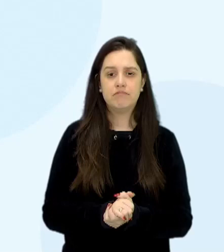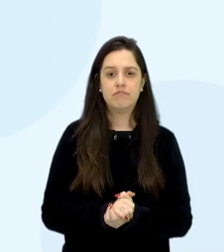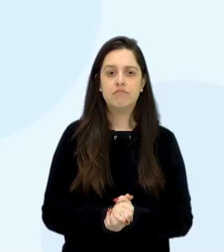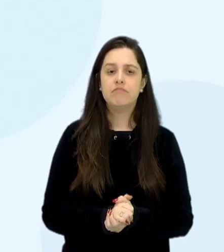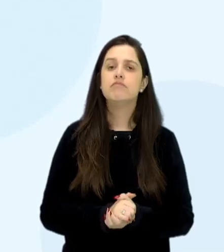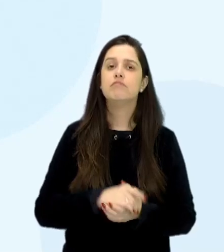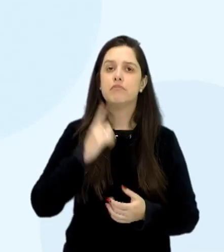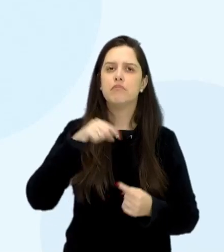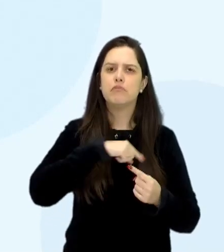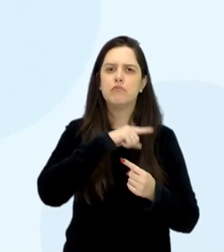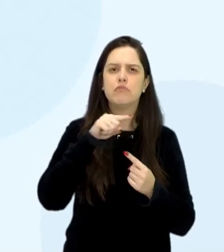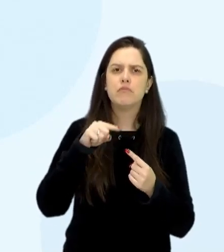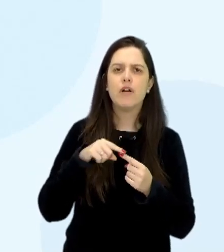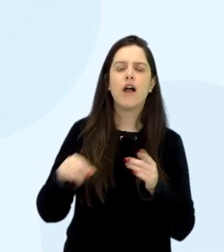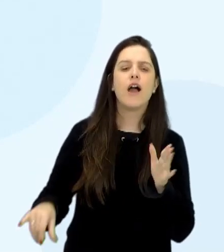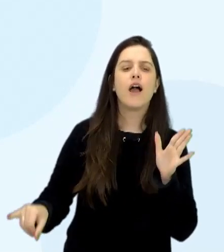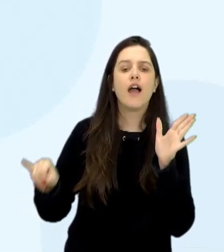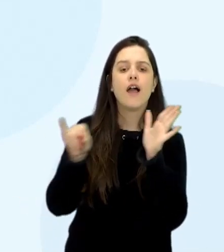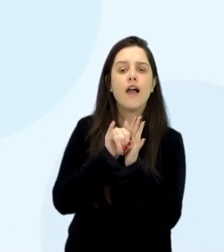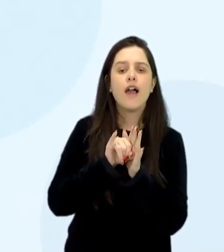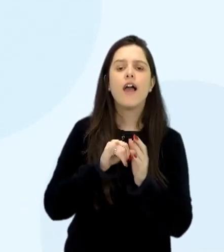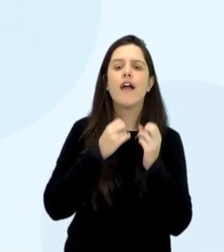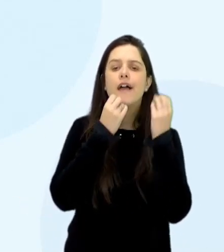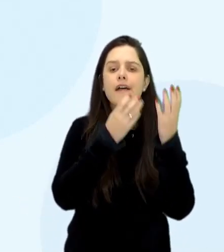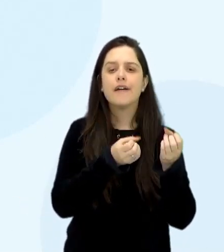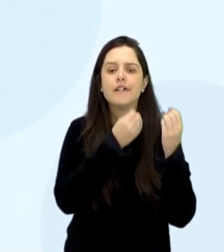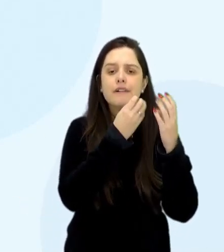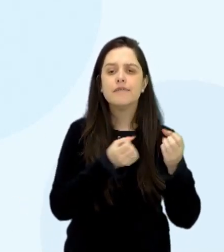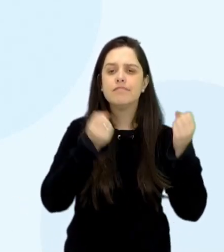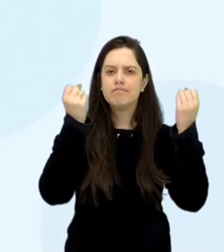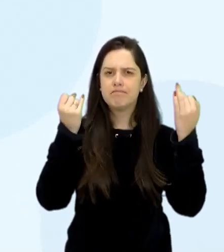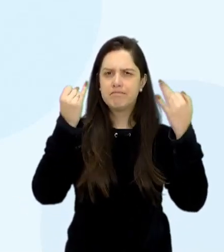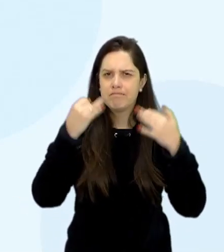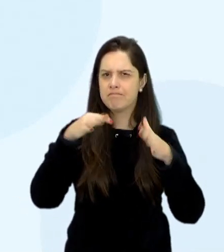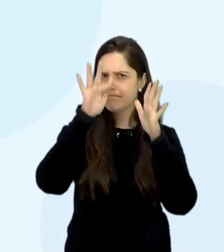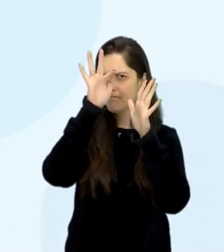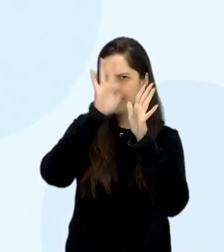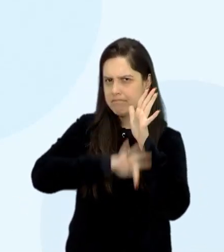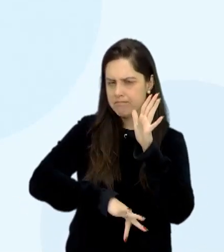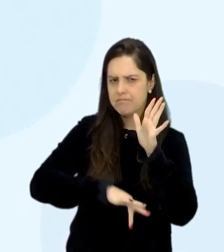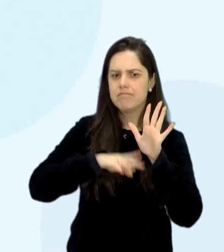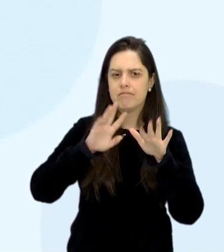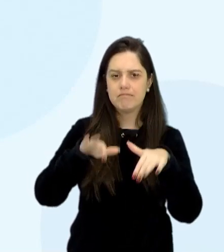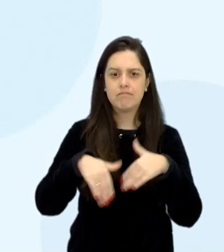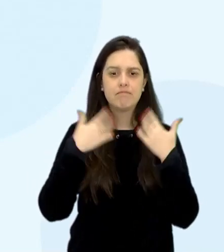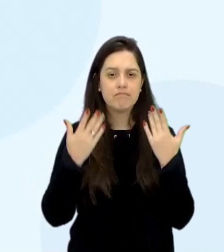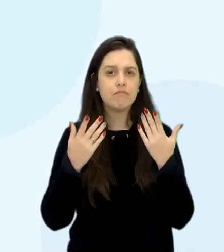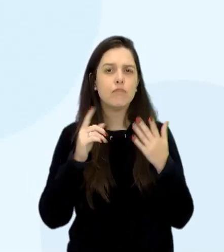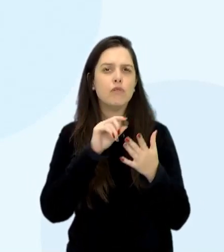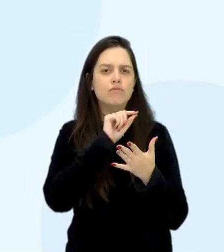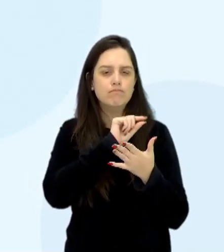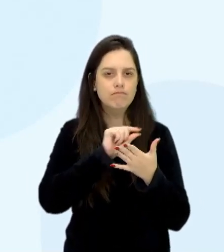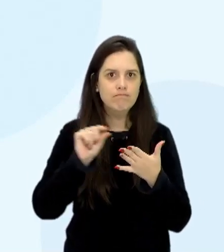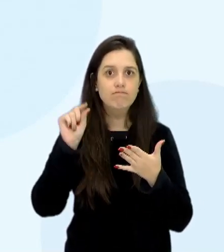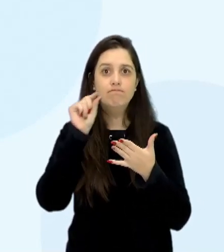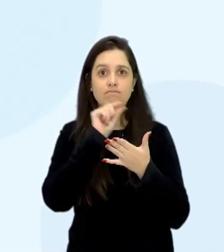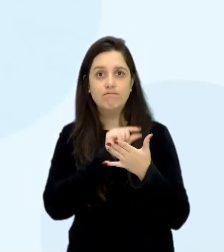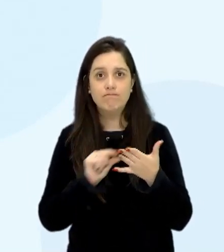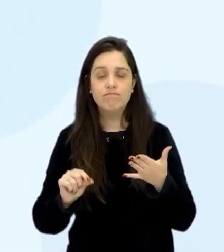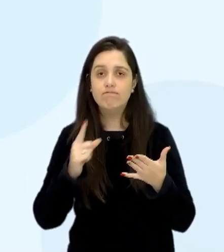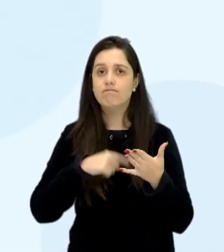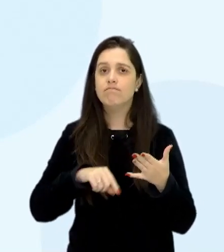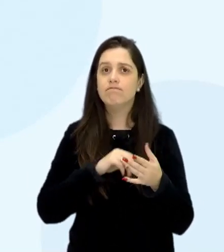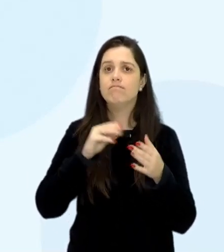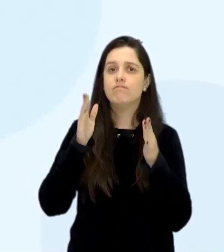Próximo objetivo: identificar informação explícita no texto. Informação que eu consigo grifar, localizar, tenho